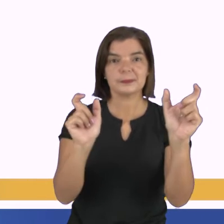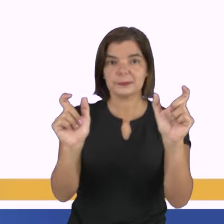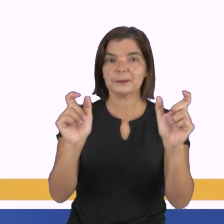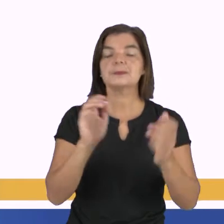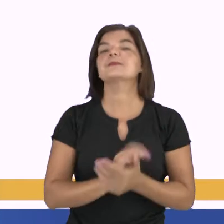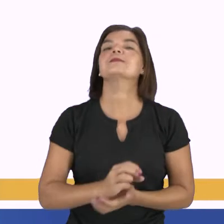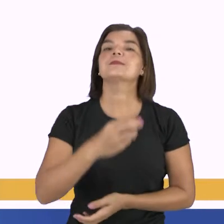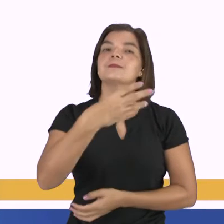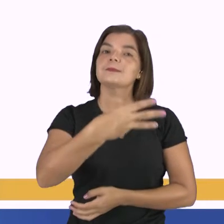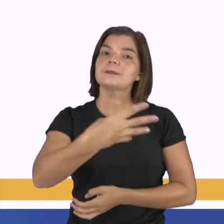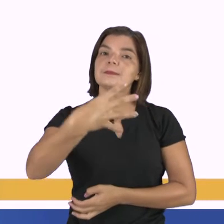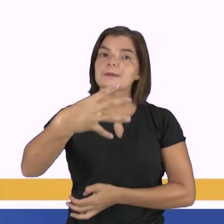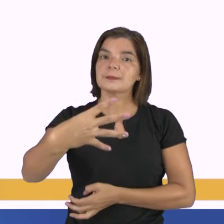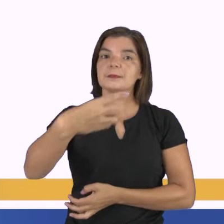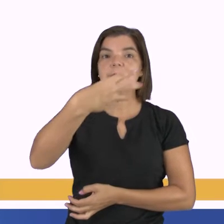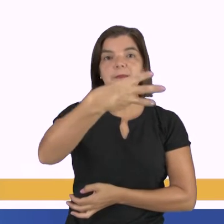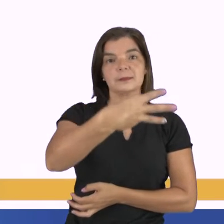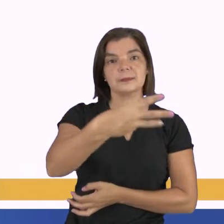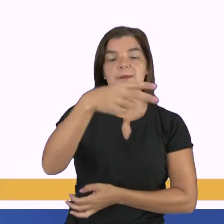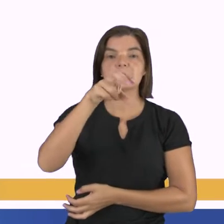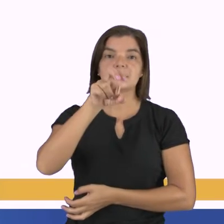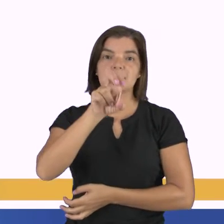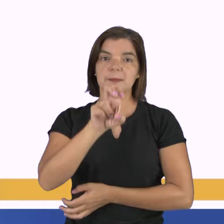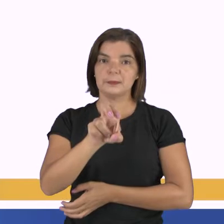certo? 34,